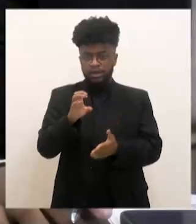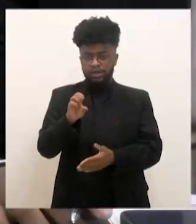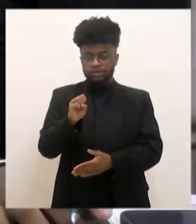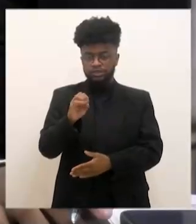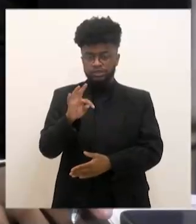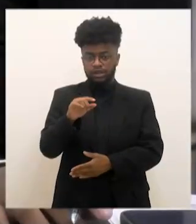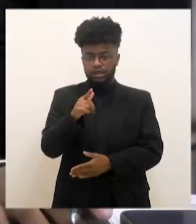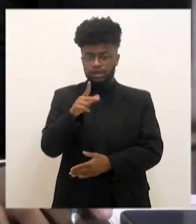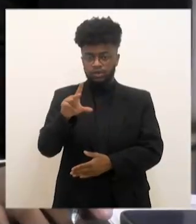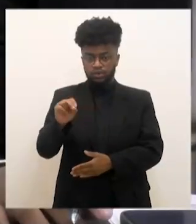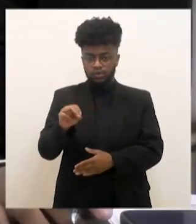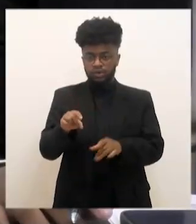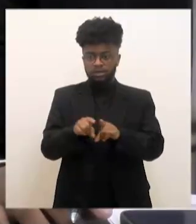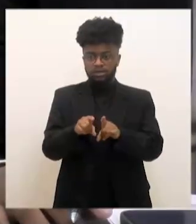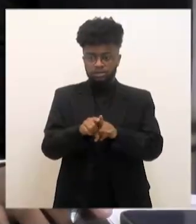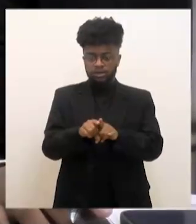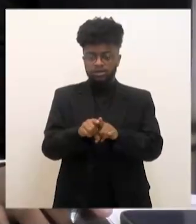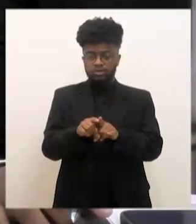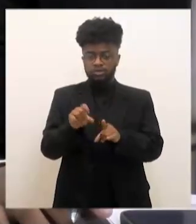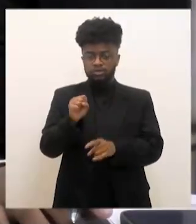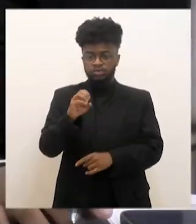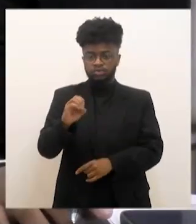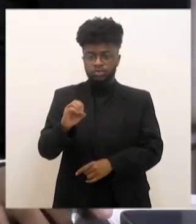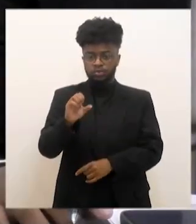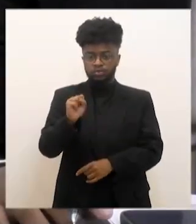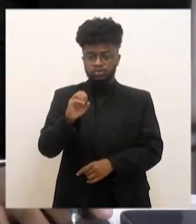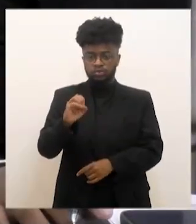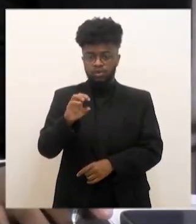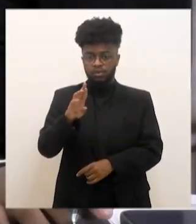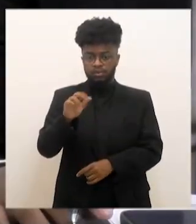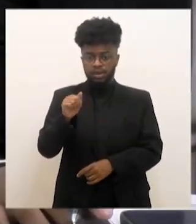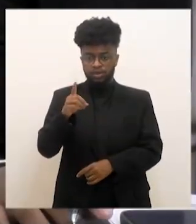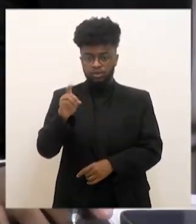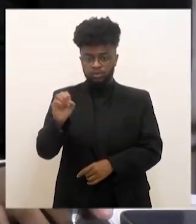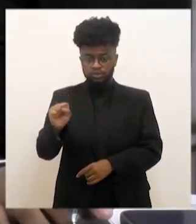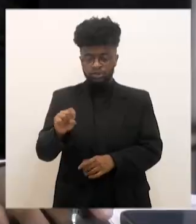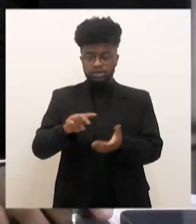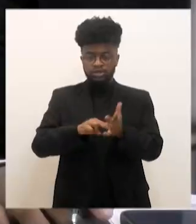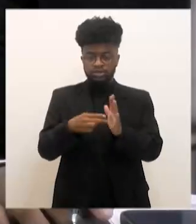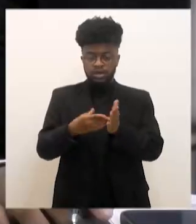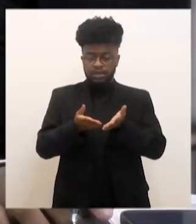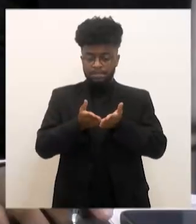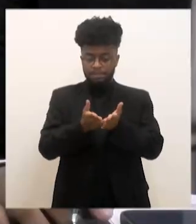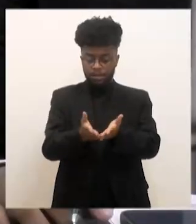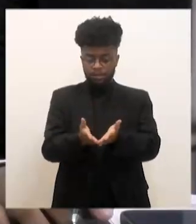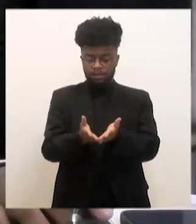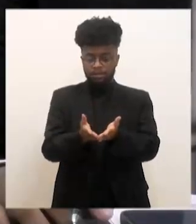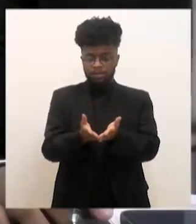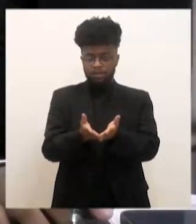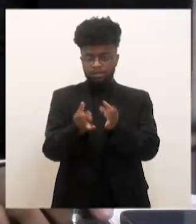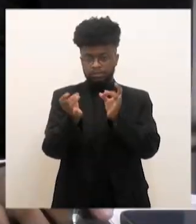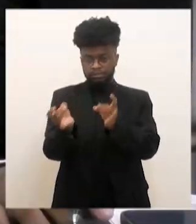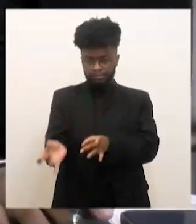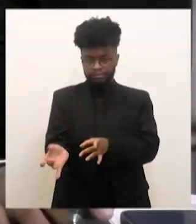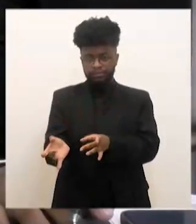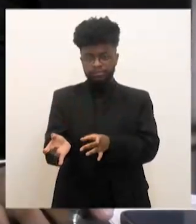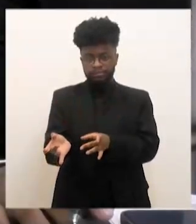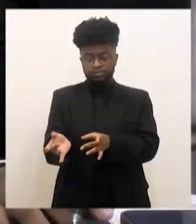estaleiros e só-sobrados. O que é só-sobrados? São embarcações que estão